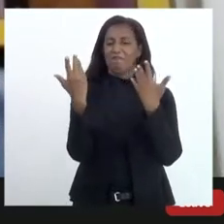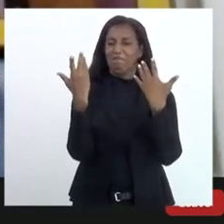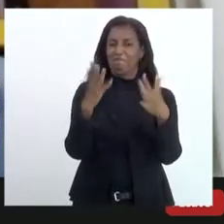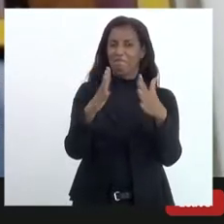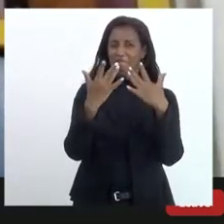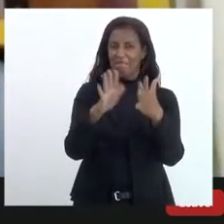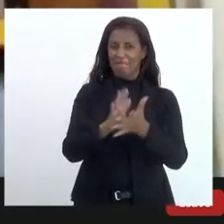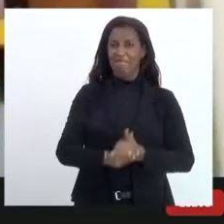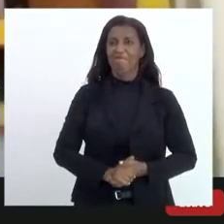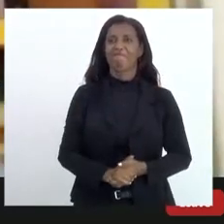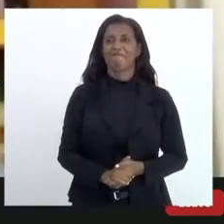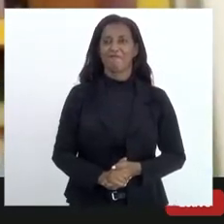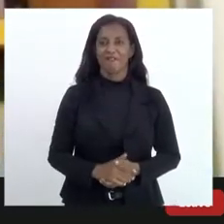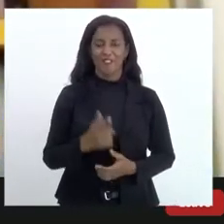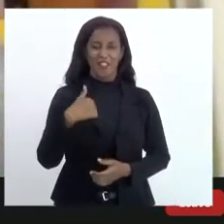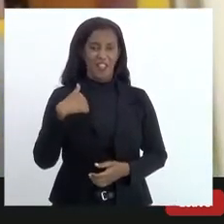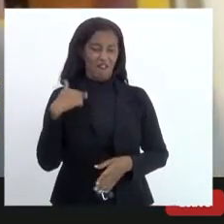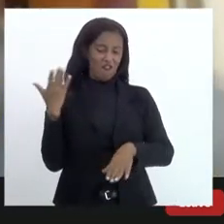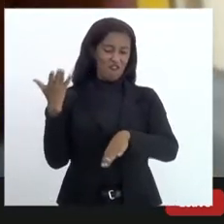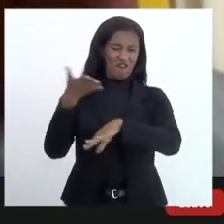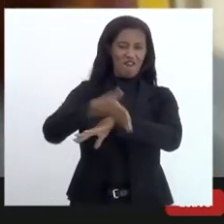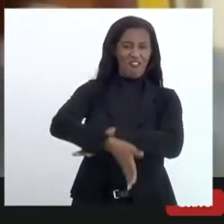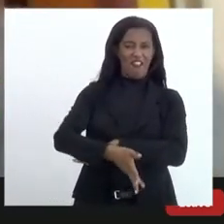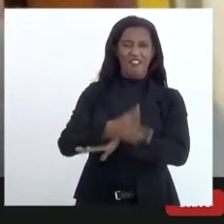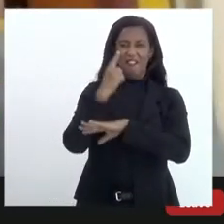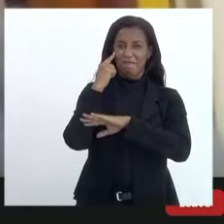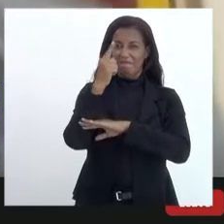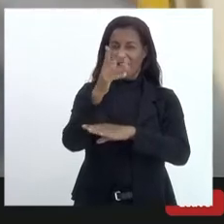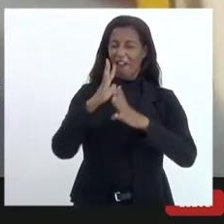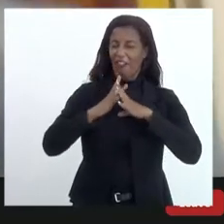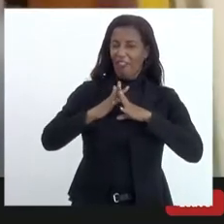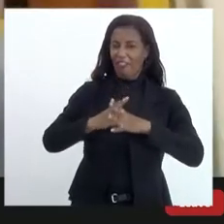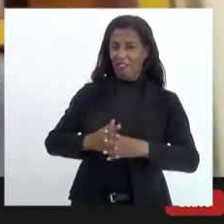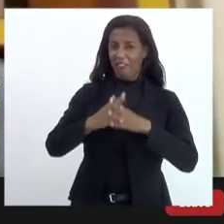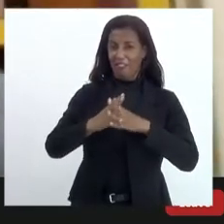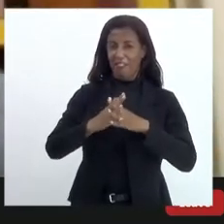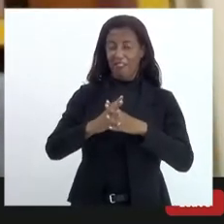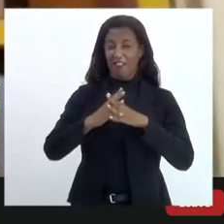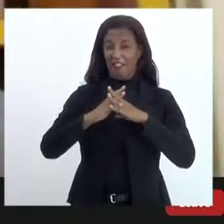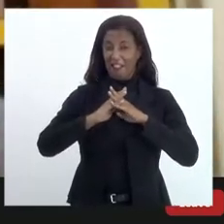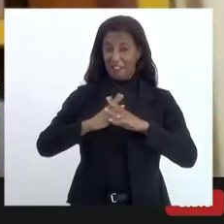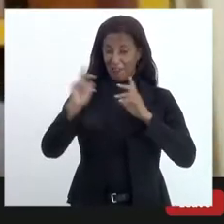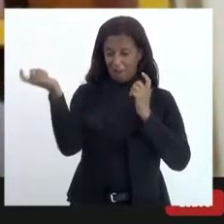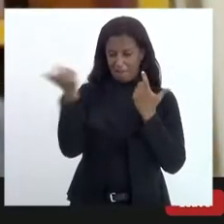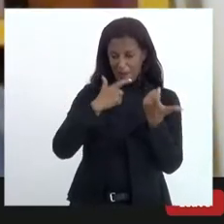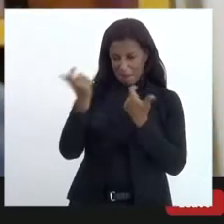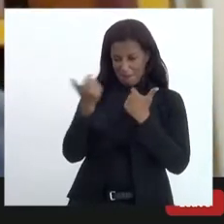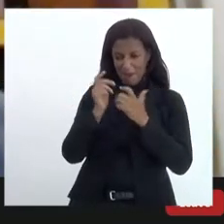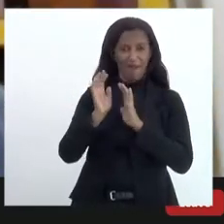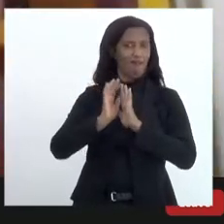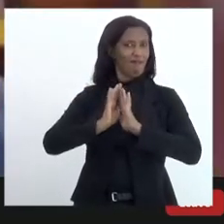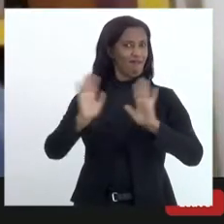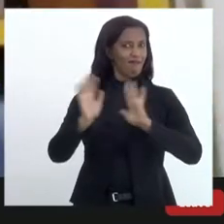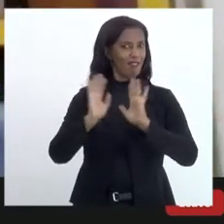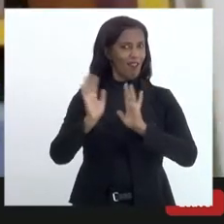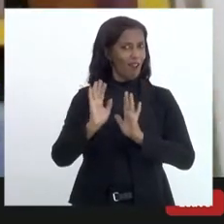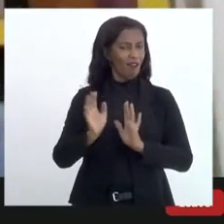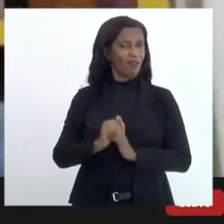Né? Liberdade já tem uma turma que é assim, vai pegar, vai me esculhambar. Não se trata disso, se trata de fato